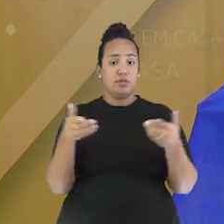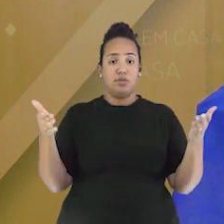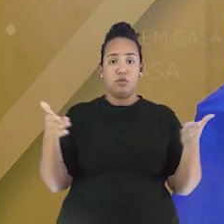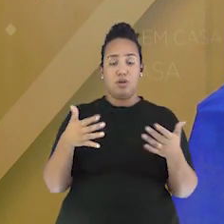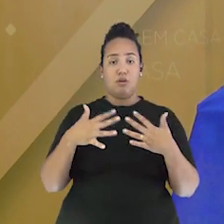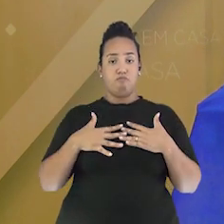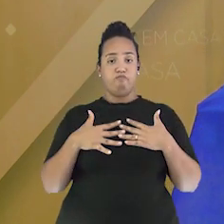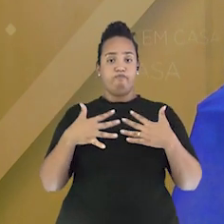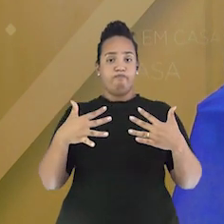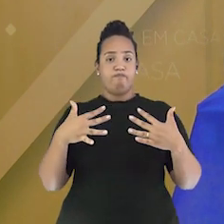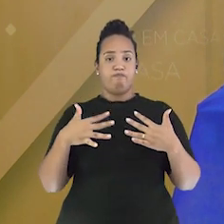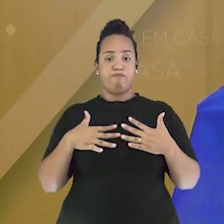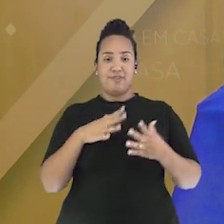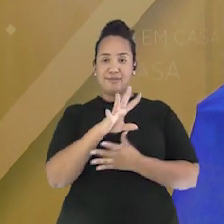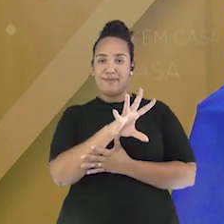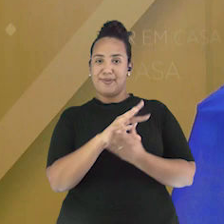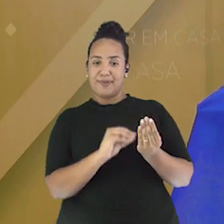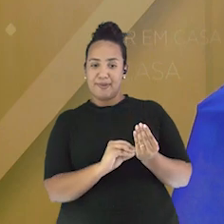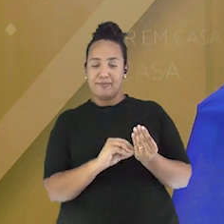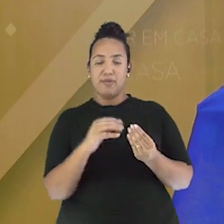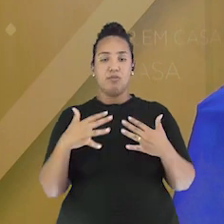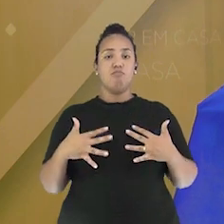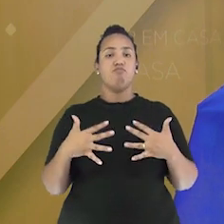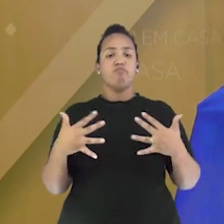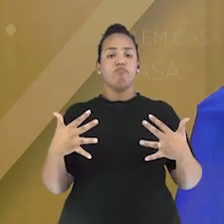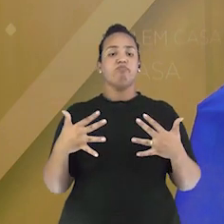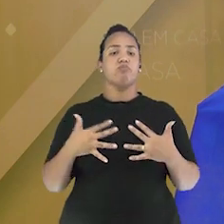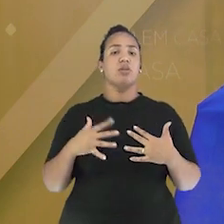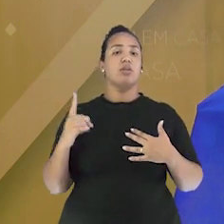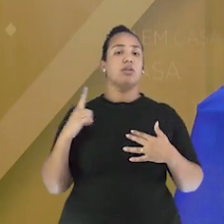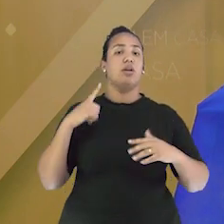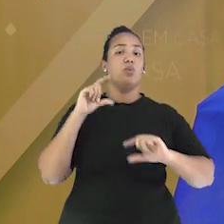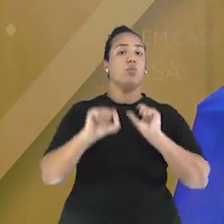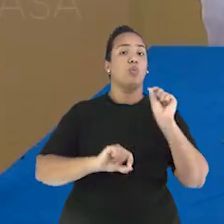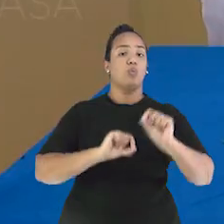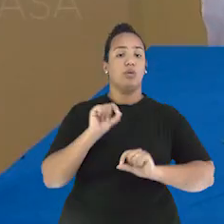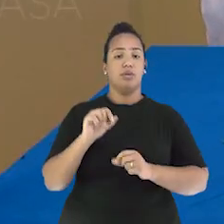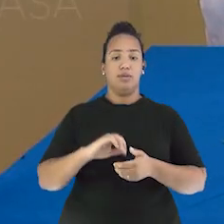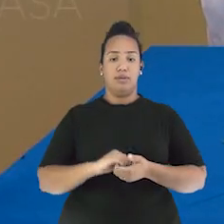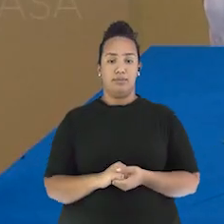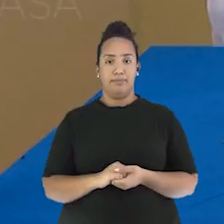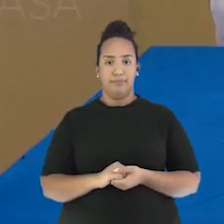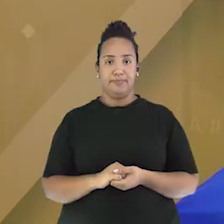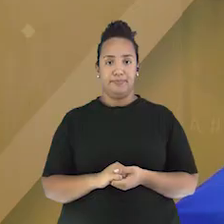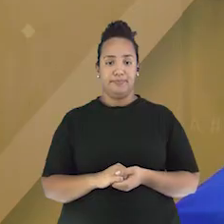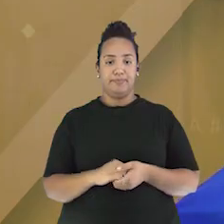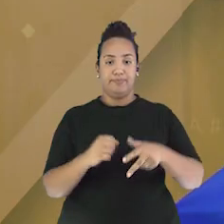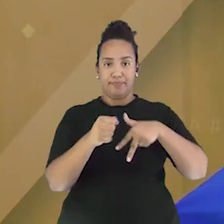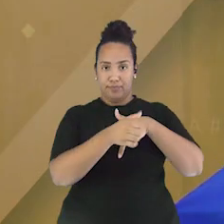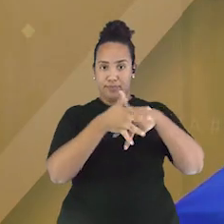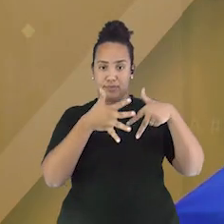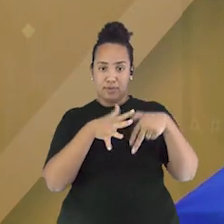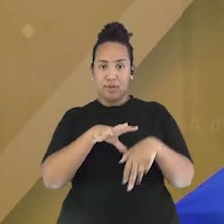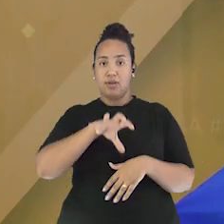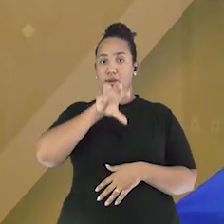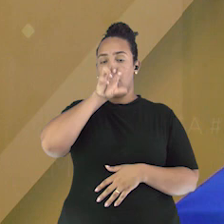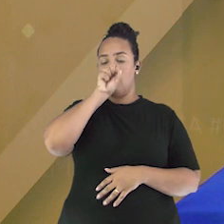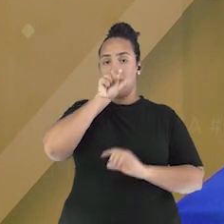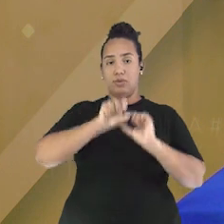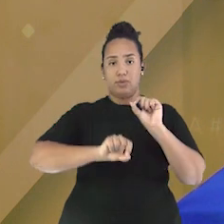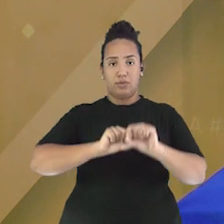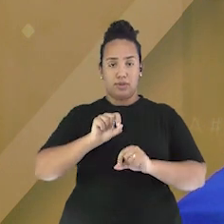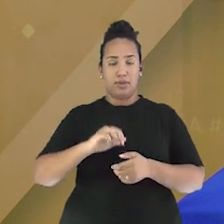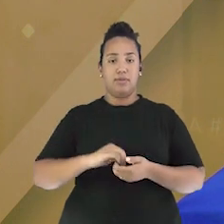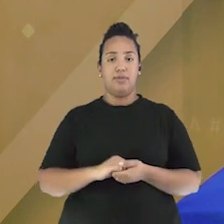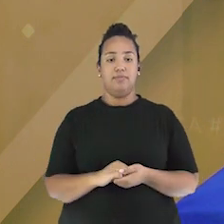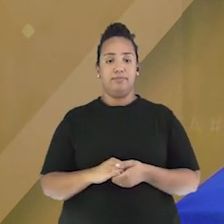pulmão artificial. E um pulmão, ele contém que partes, né? A gente tem o sistema respiratório em si, na verdade. Ele tem